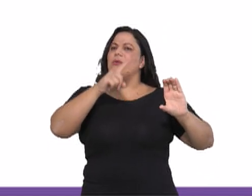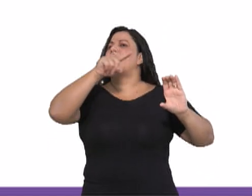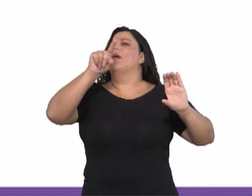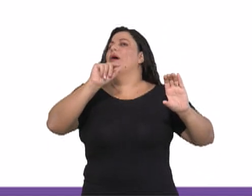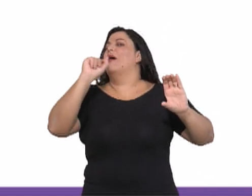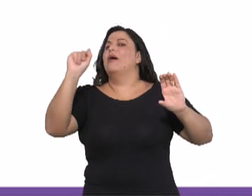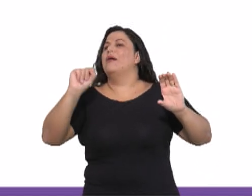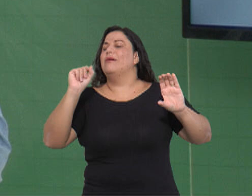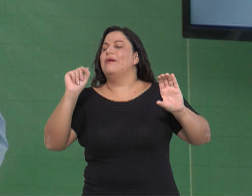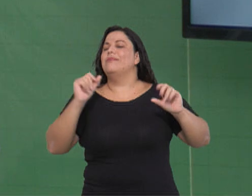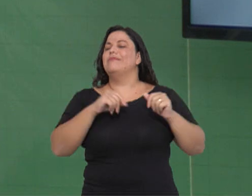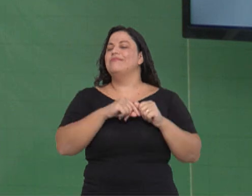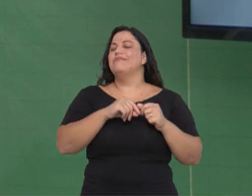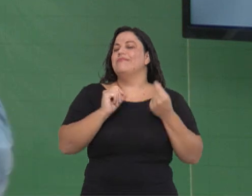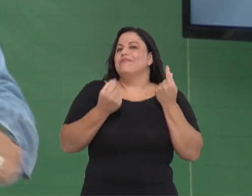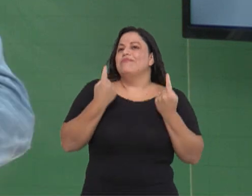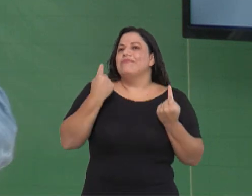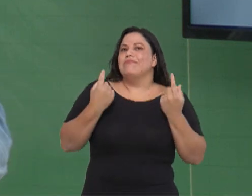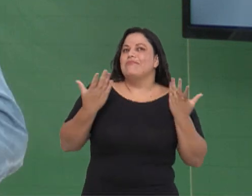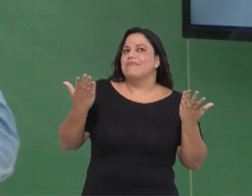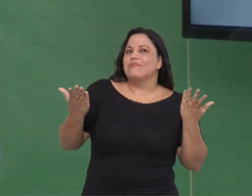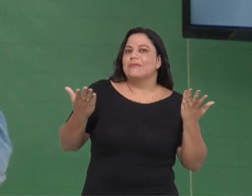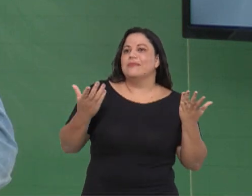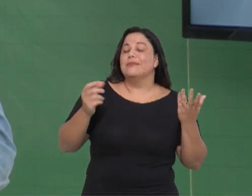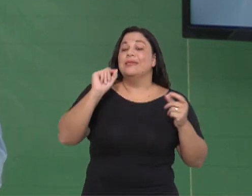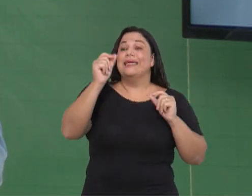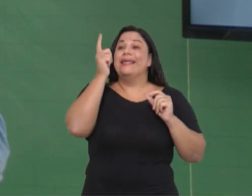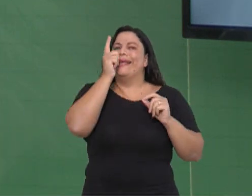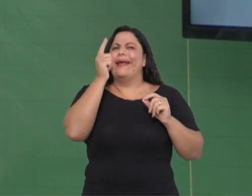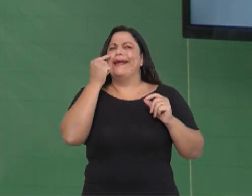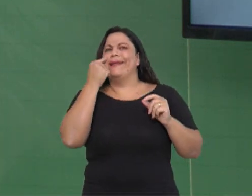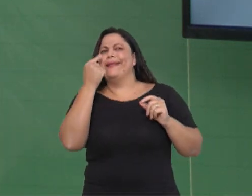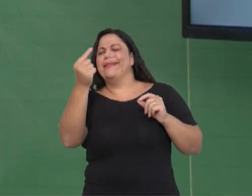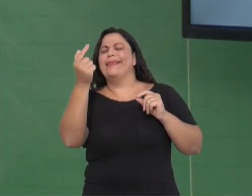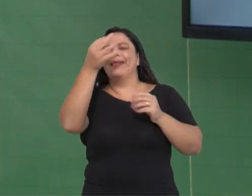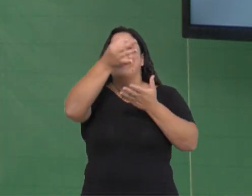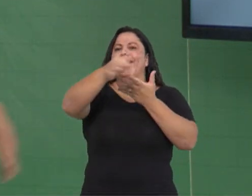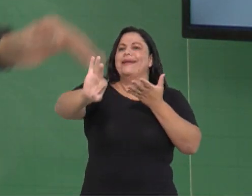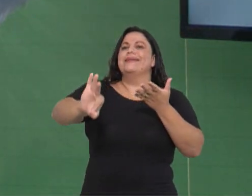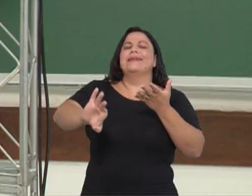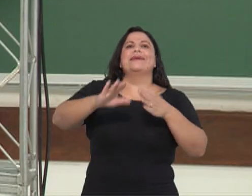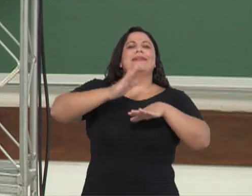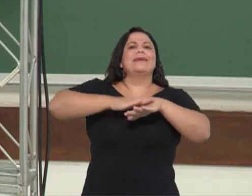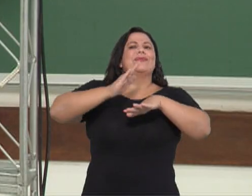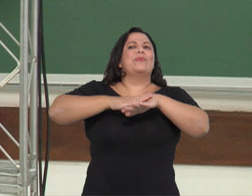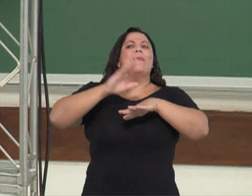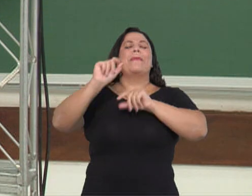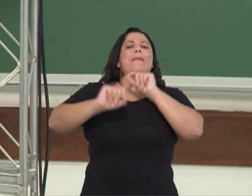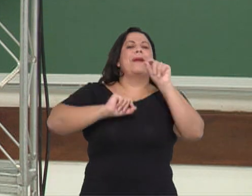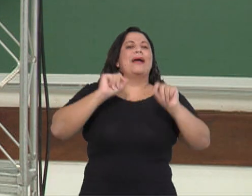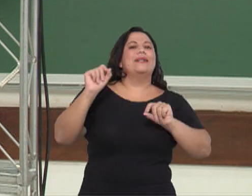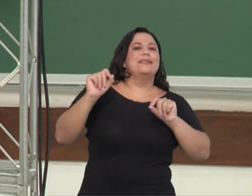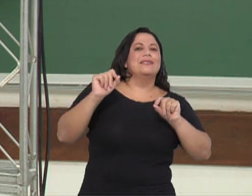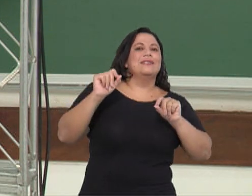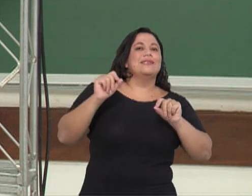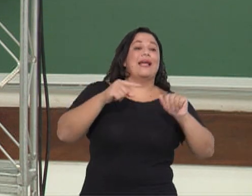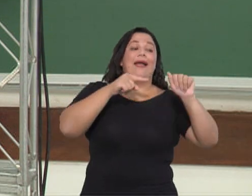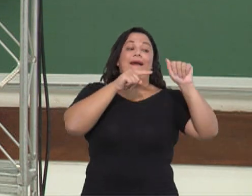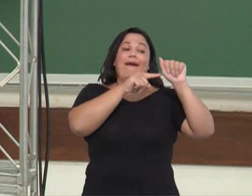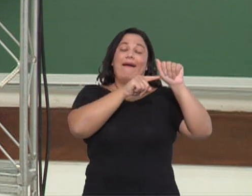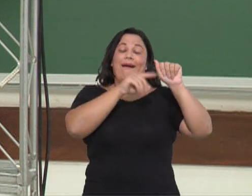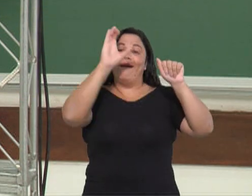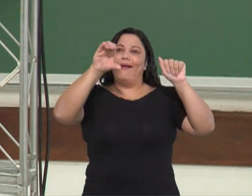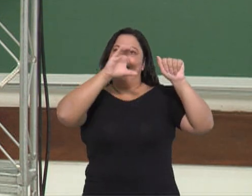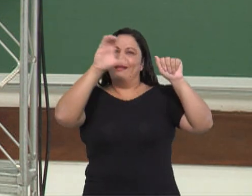marcou? A, B ou C? Quem está indo na frente aí na casa? Quem está acertando mais? Vamos lá. Letra A,